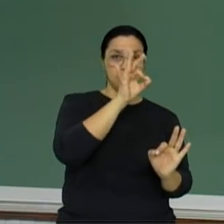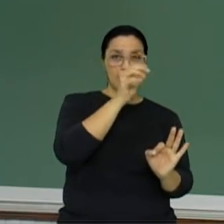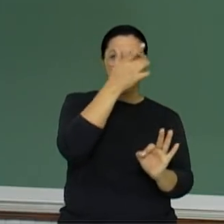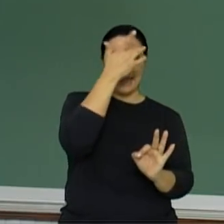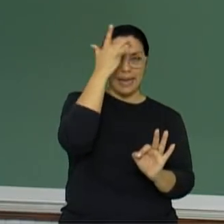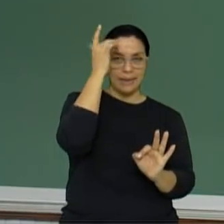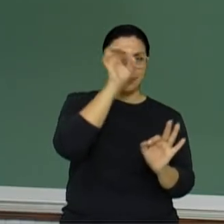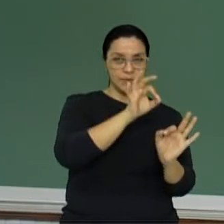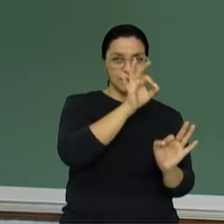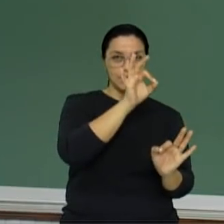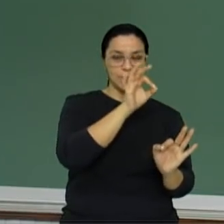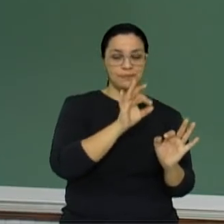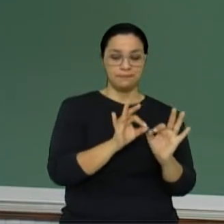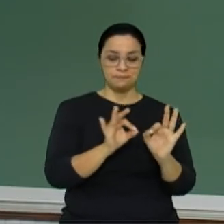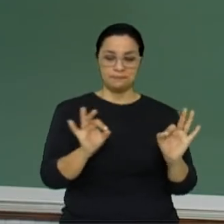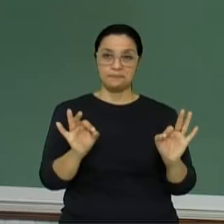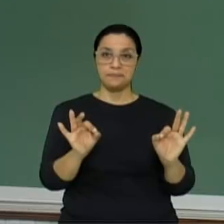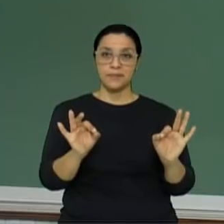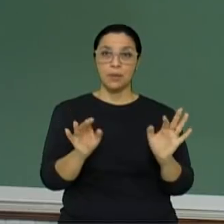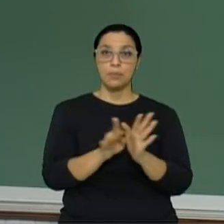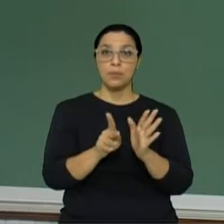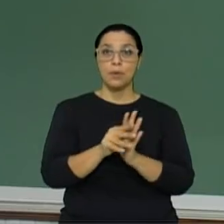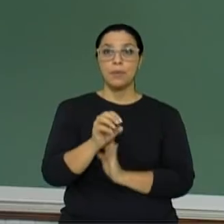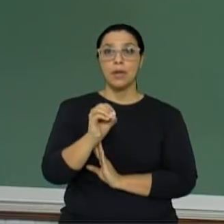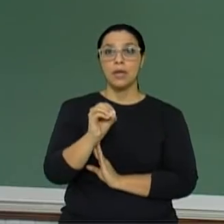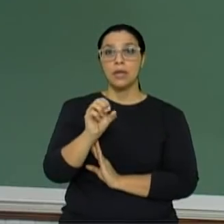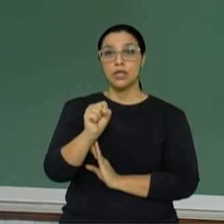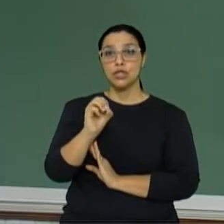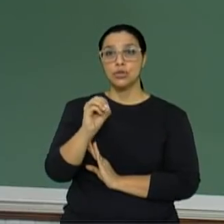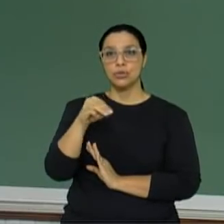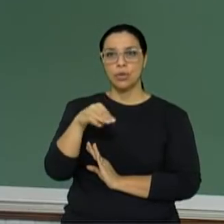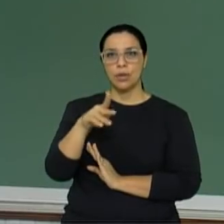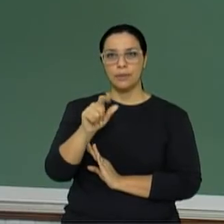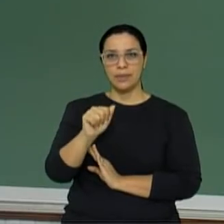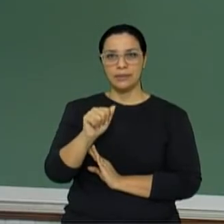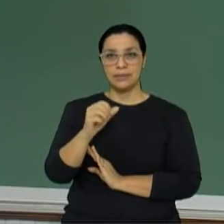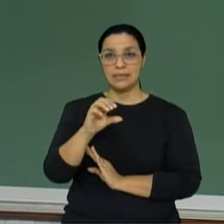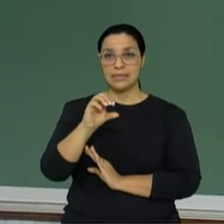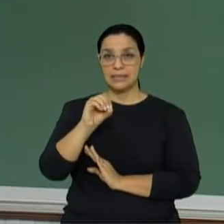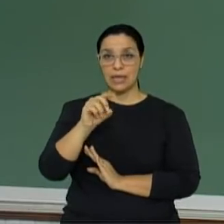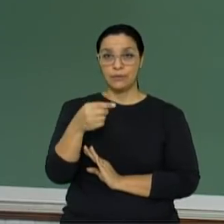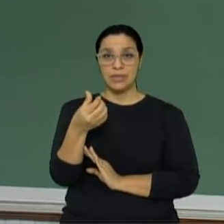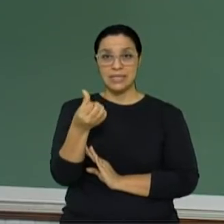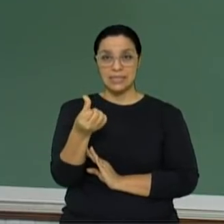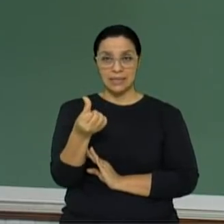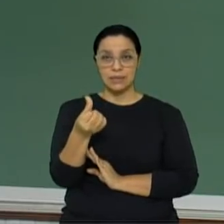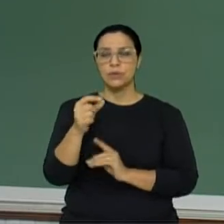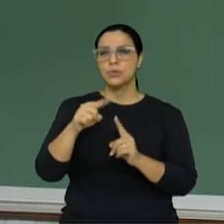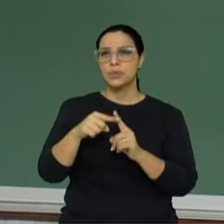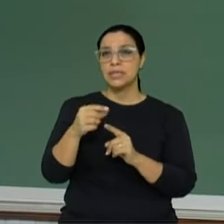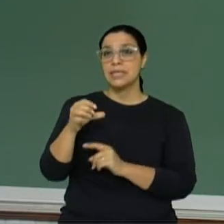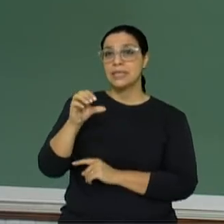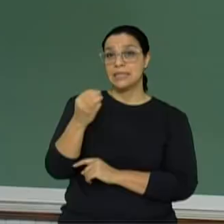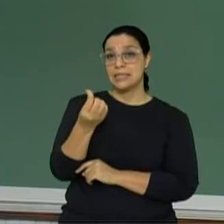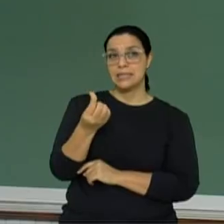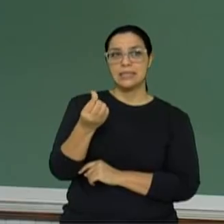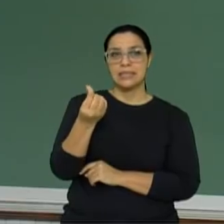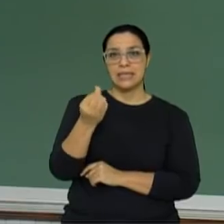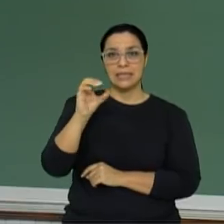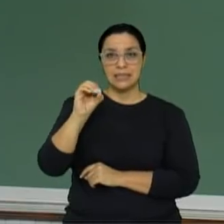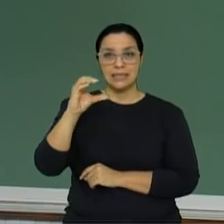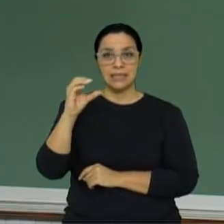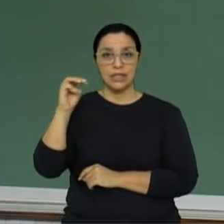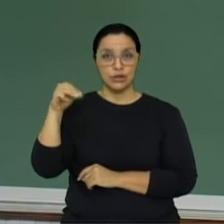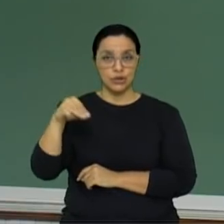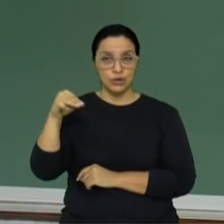beleza? A base desse triângulo é a medida da sombra, que diz que é 60 centímetros. Quando a gente trabalha aqui em matemática, né, fazendo